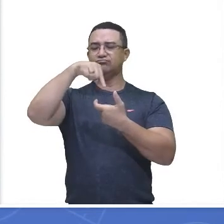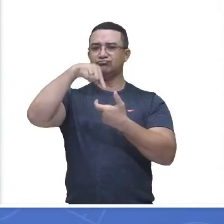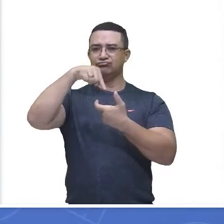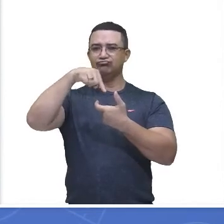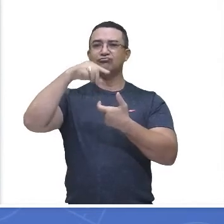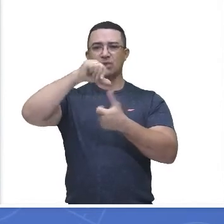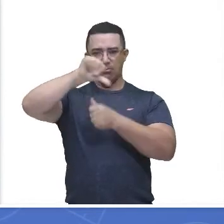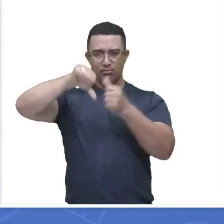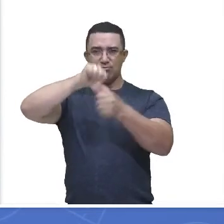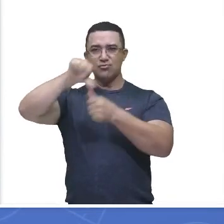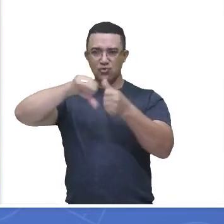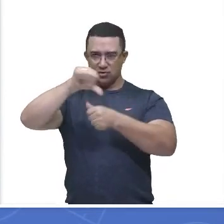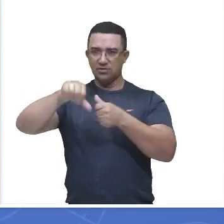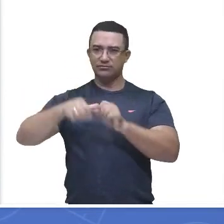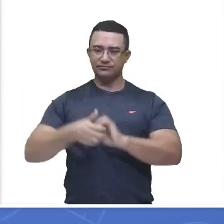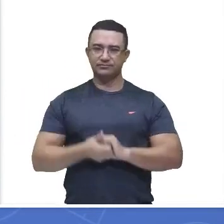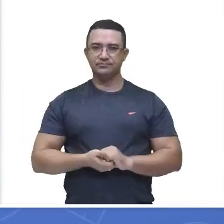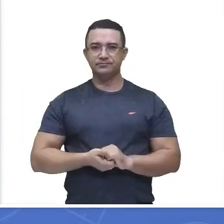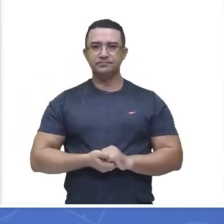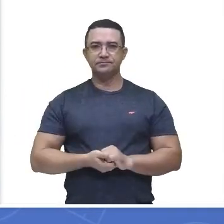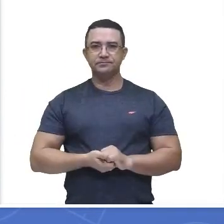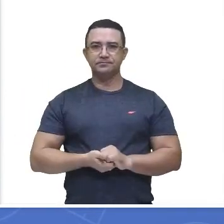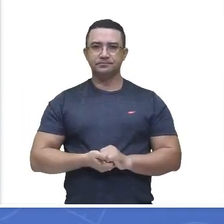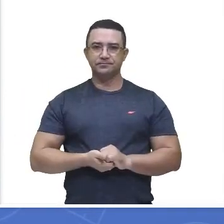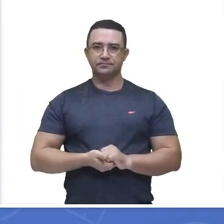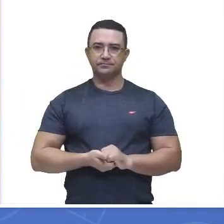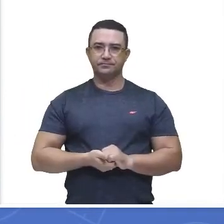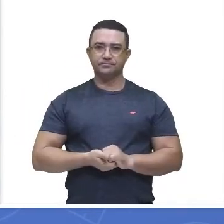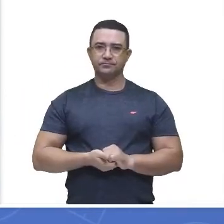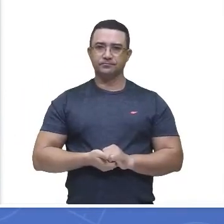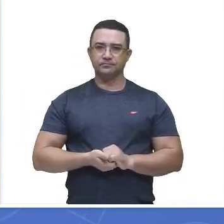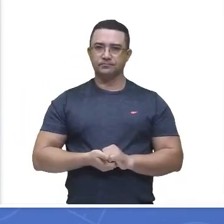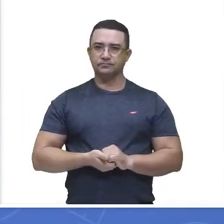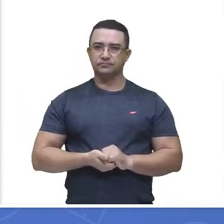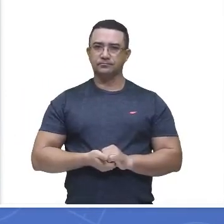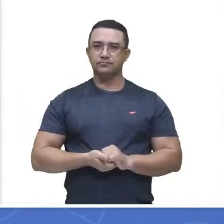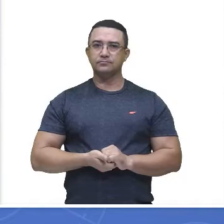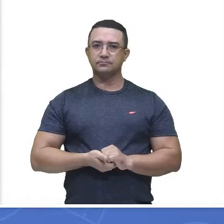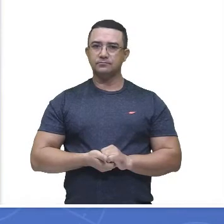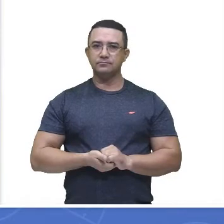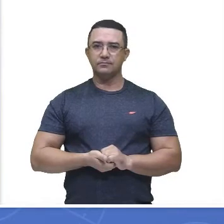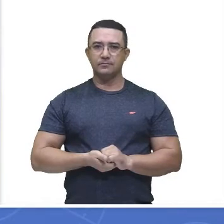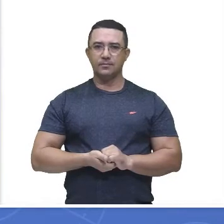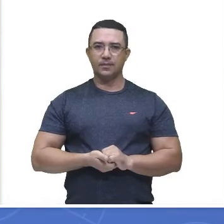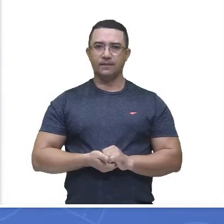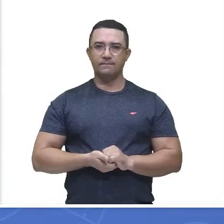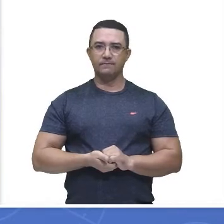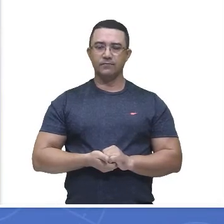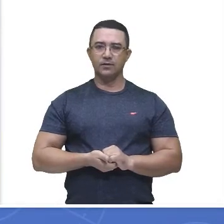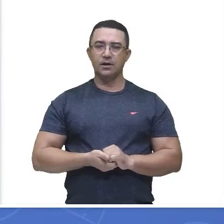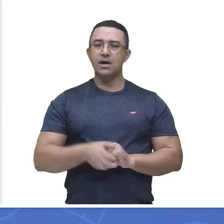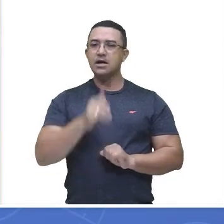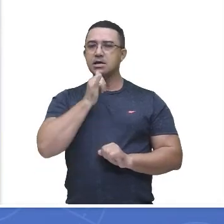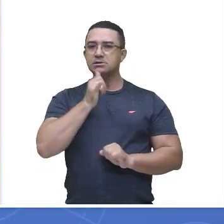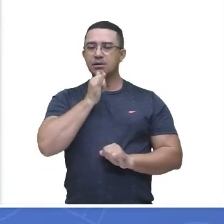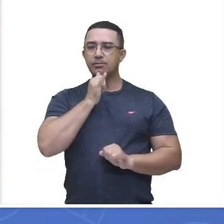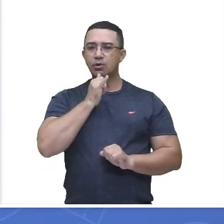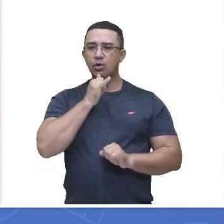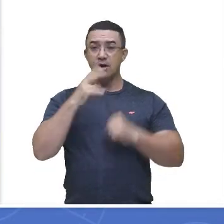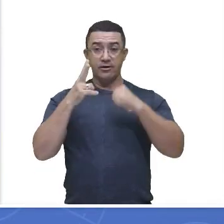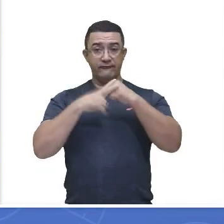irregularidades que existem nesse tempo verbal na língua espanhola. Vejamos aí. Ó, eu tenho um exemplo do